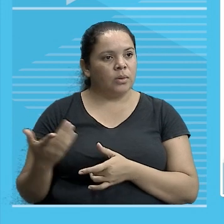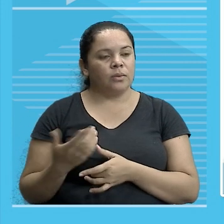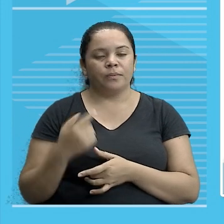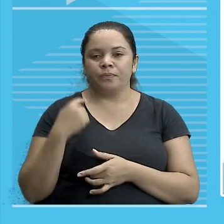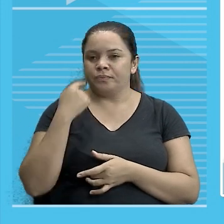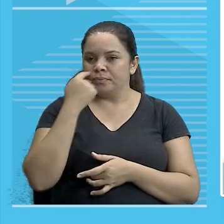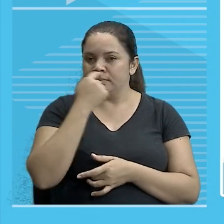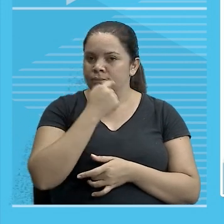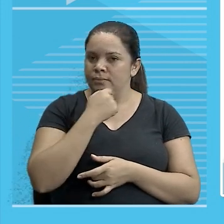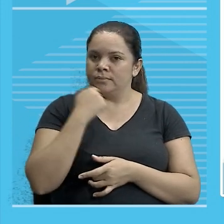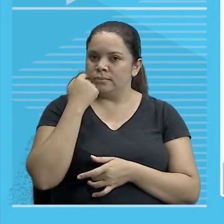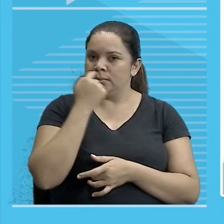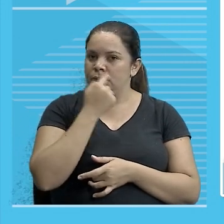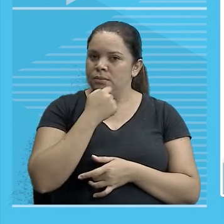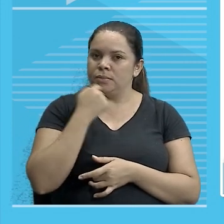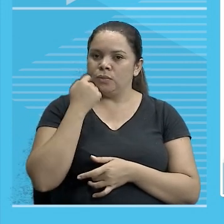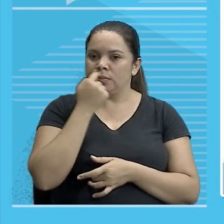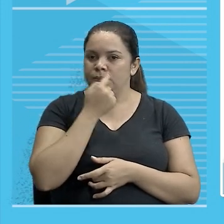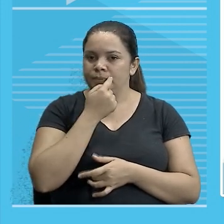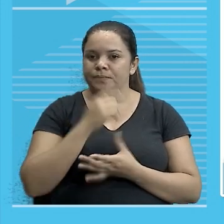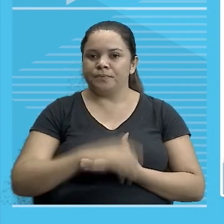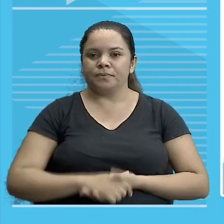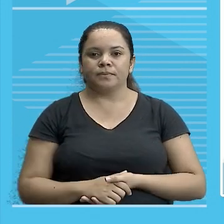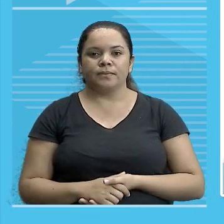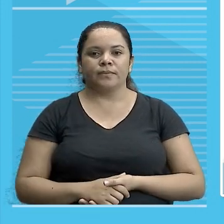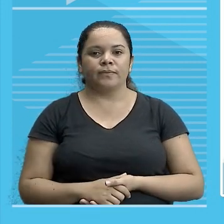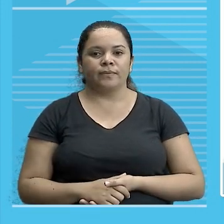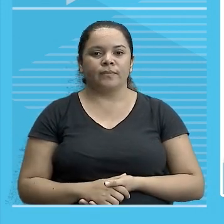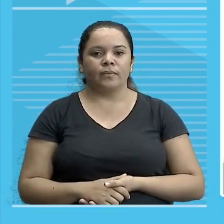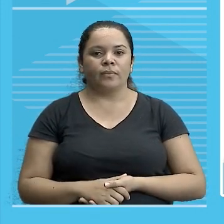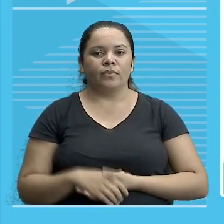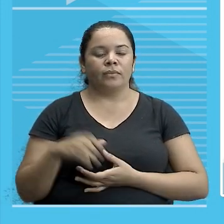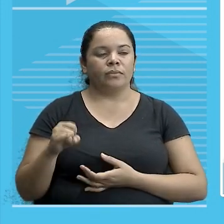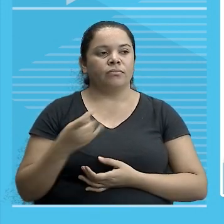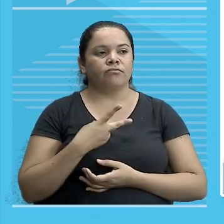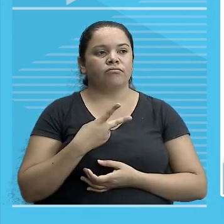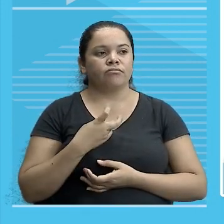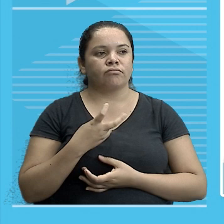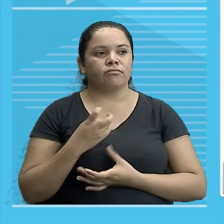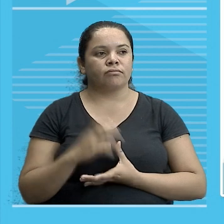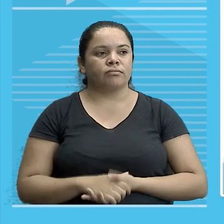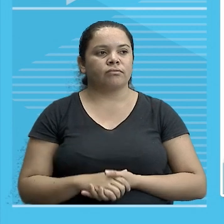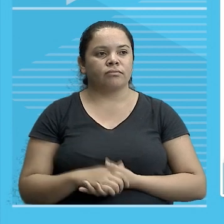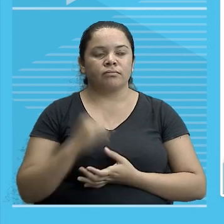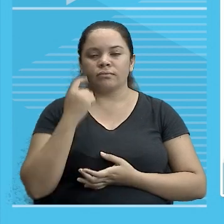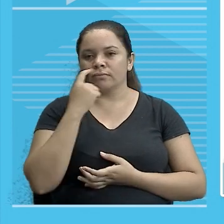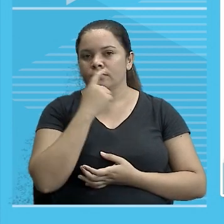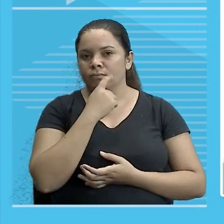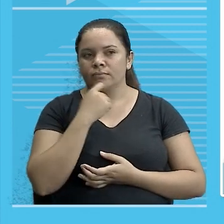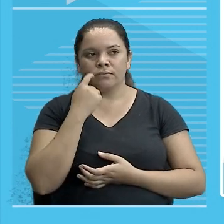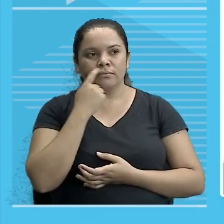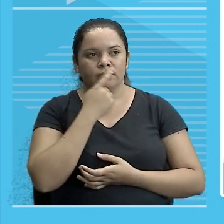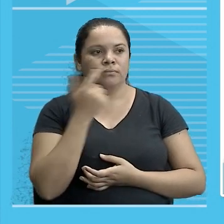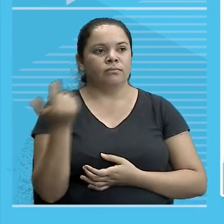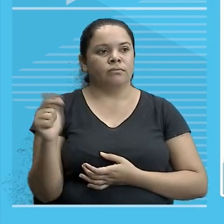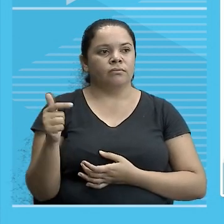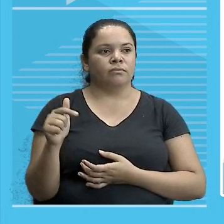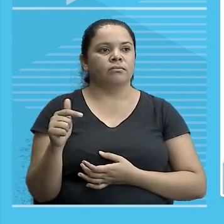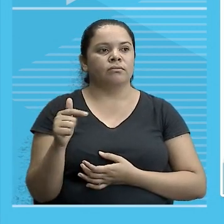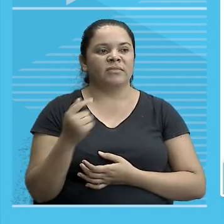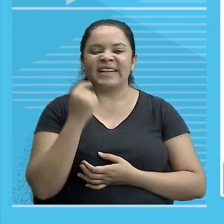Tudo começa pela boca. Então, se você observar aí, a boca sem dente é